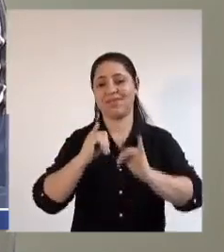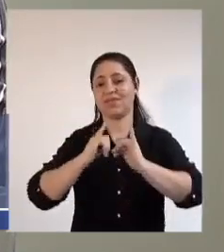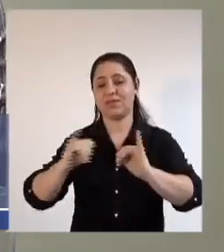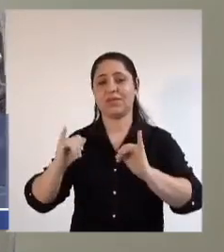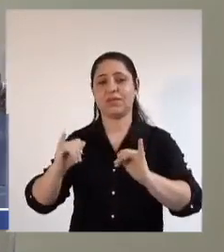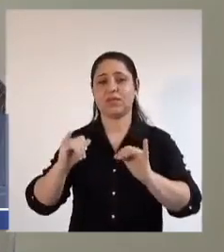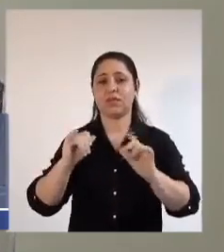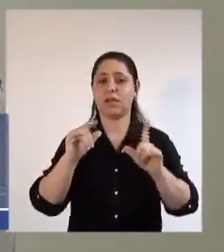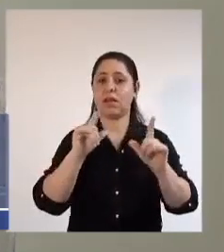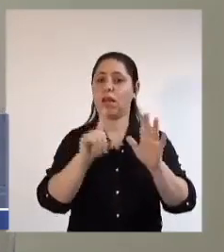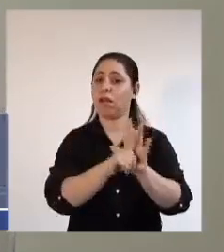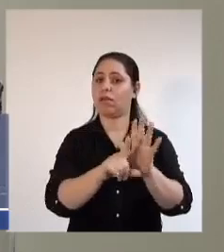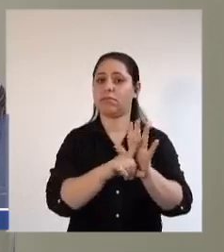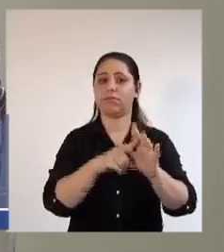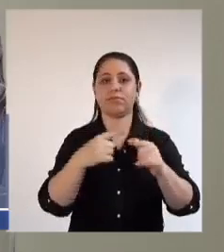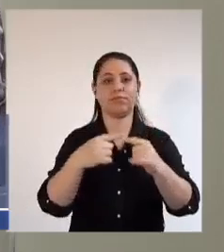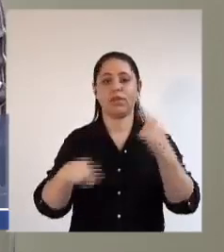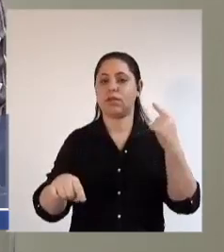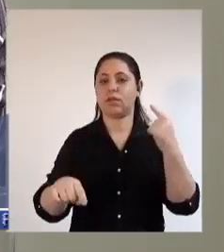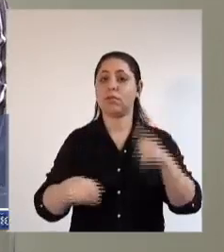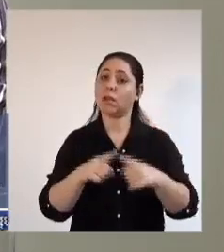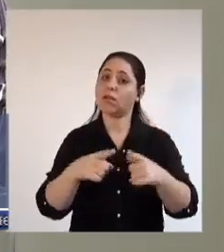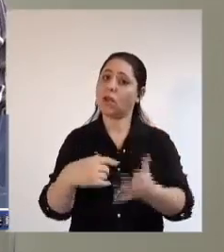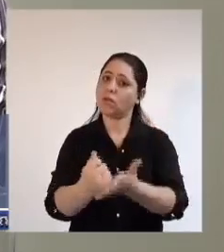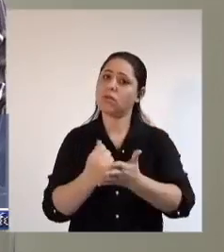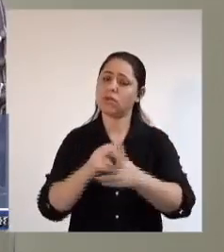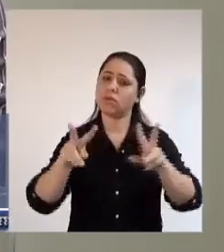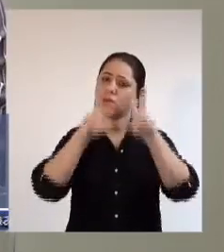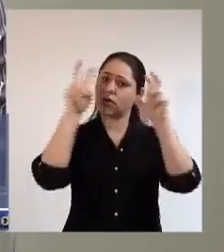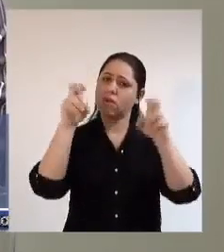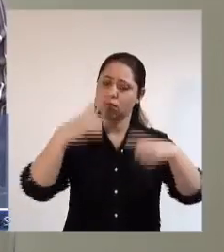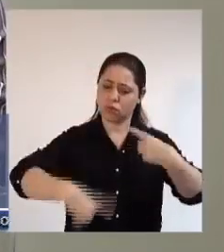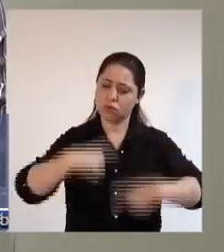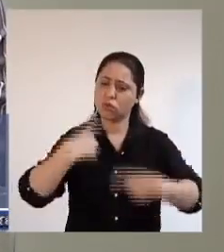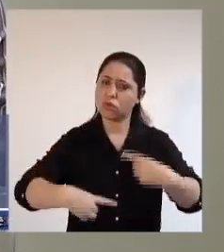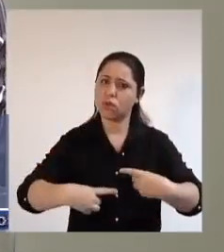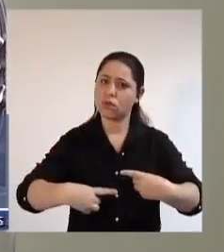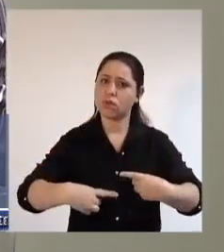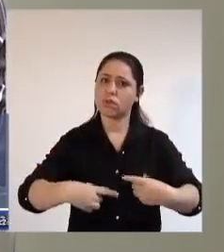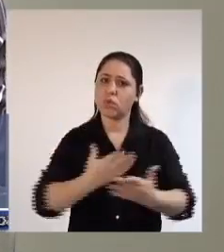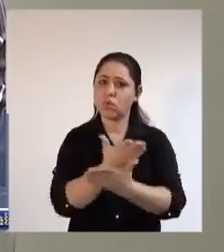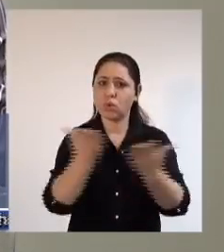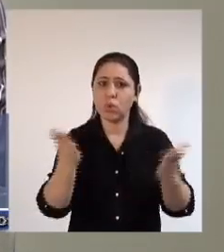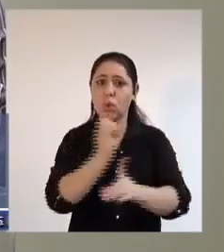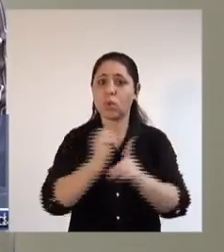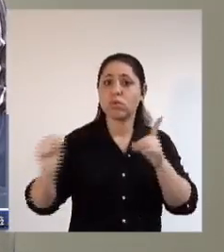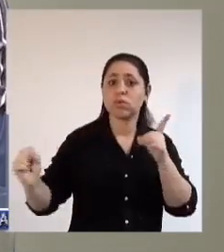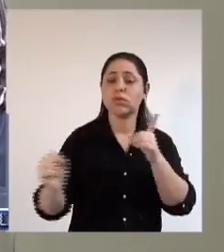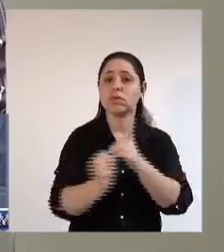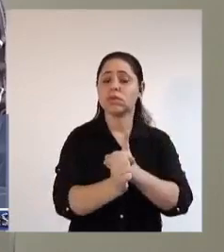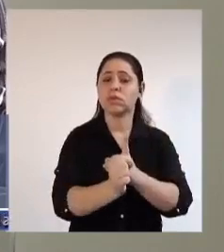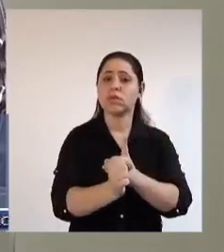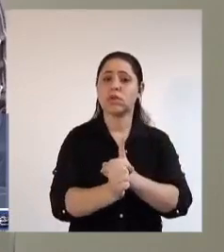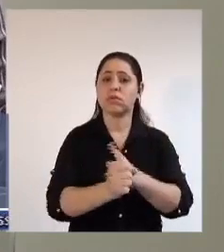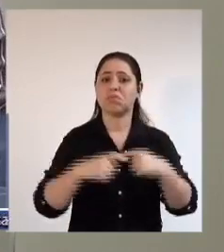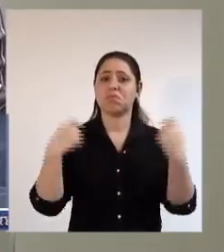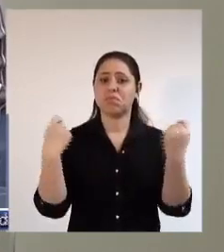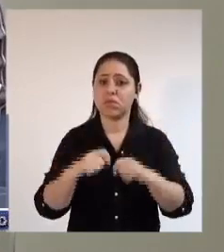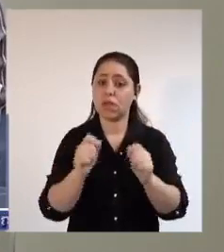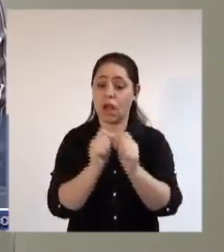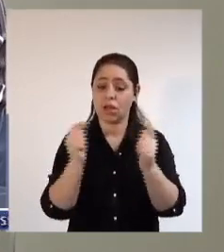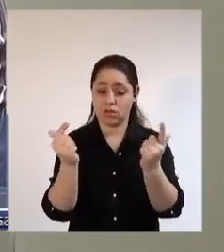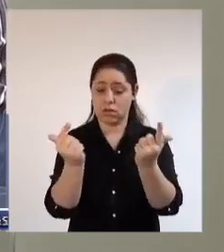eo político não político partidário político na acepção maior da palavra será que nós como sociedade devemos através dessa casa